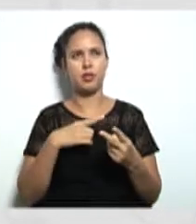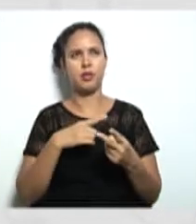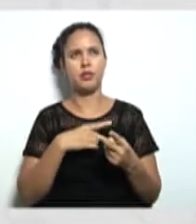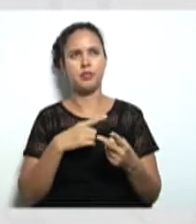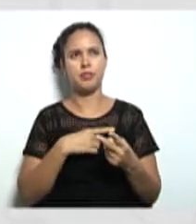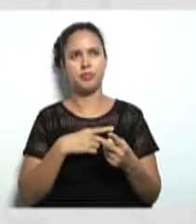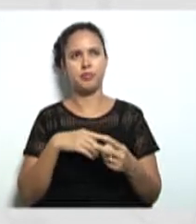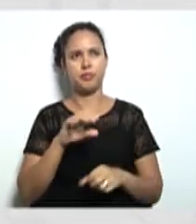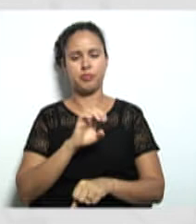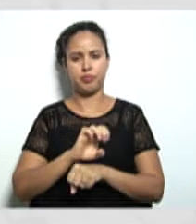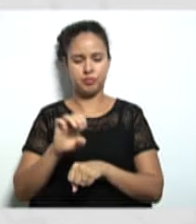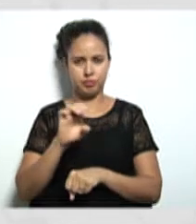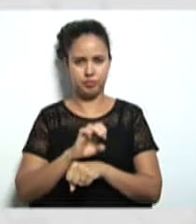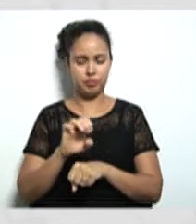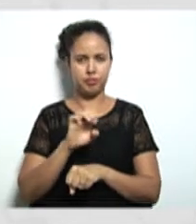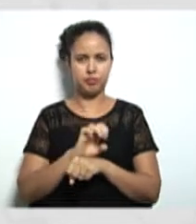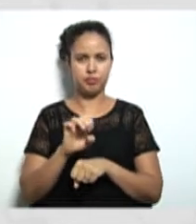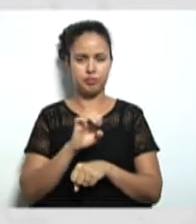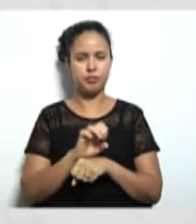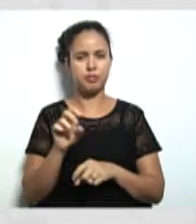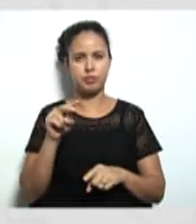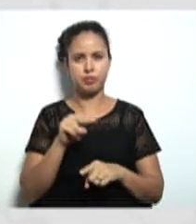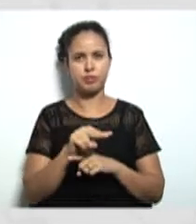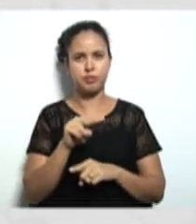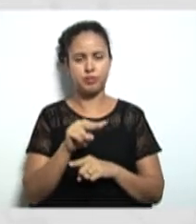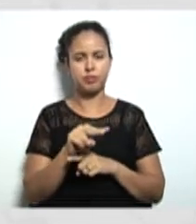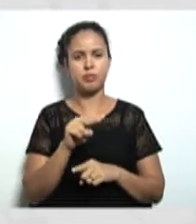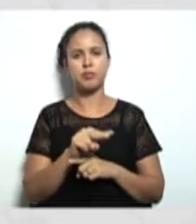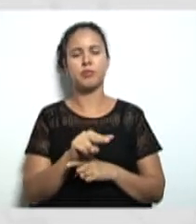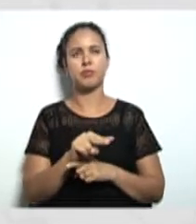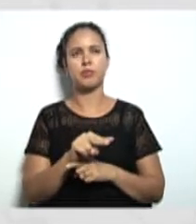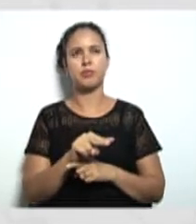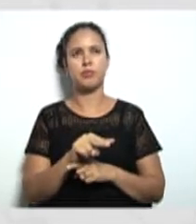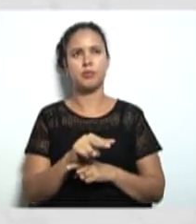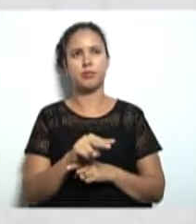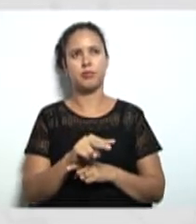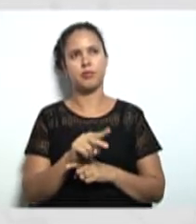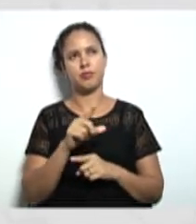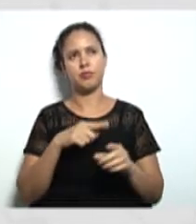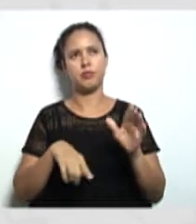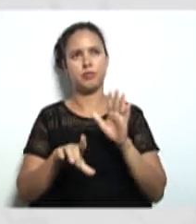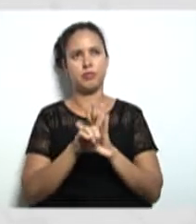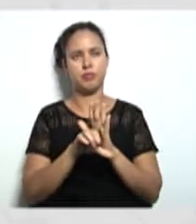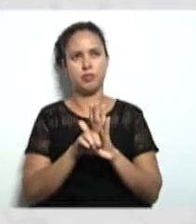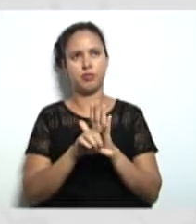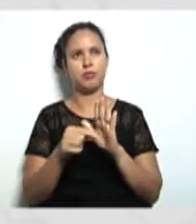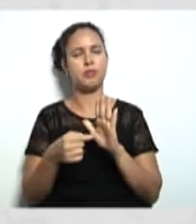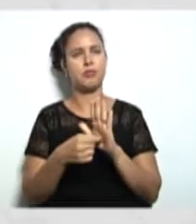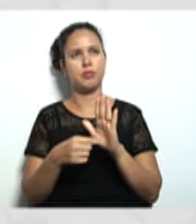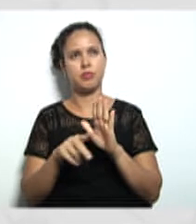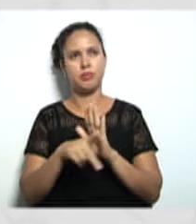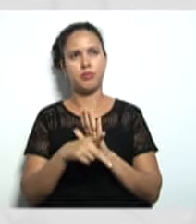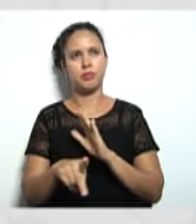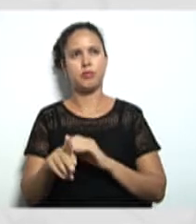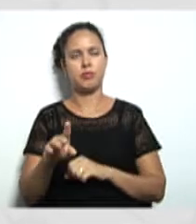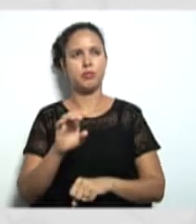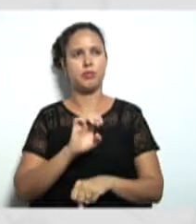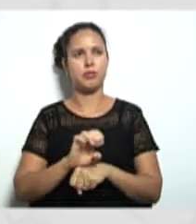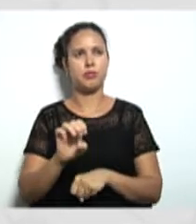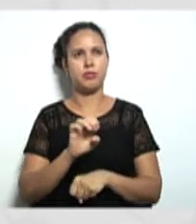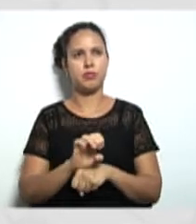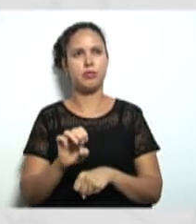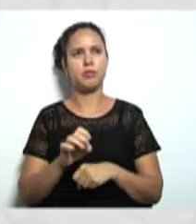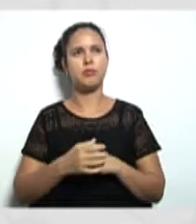está previsto pela Lei 11.788 de 2008, que regula o estágio no Brasil, né? Tem o regulamento,